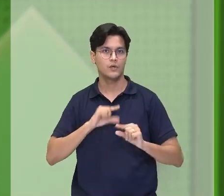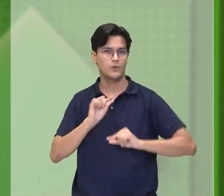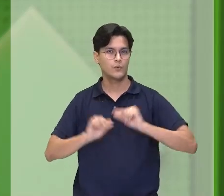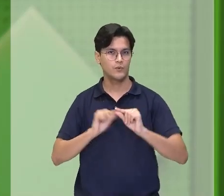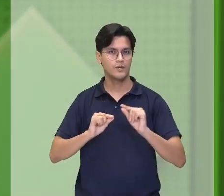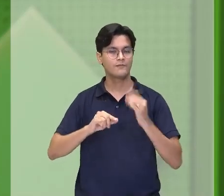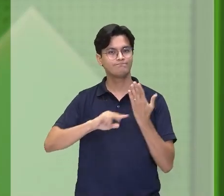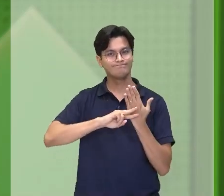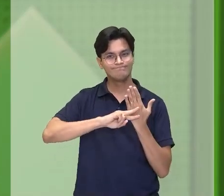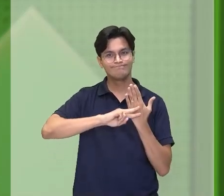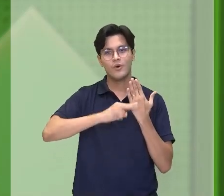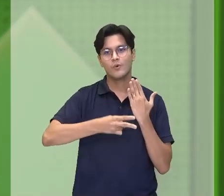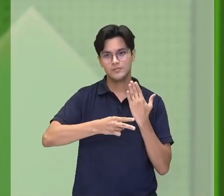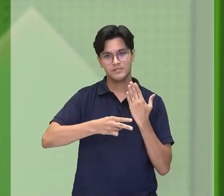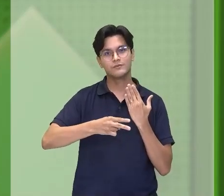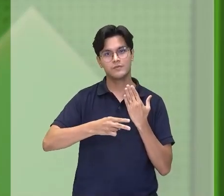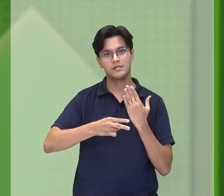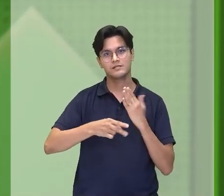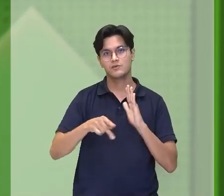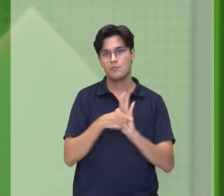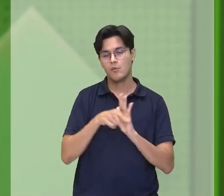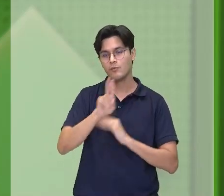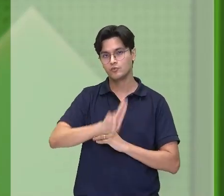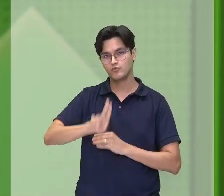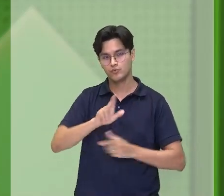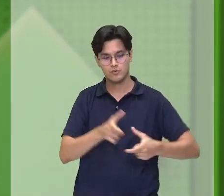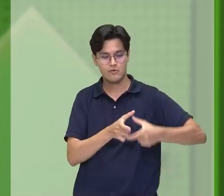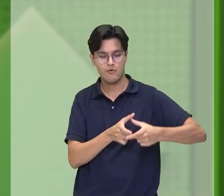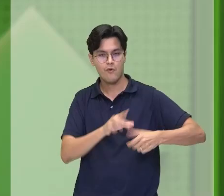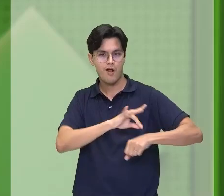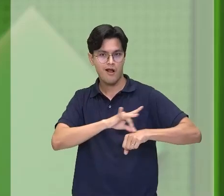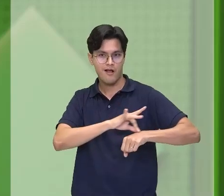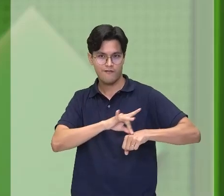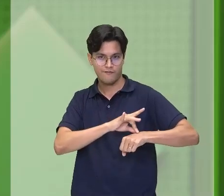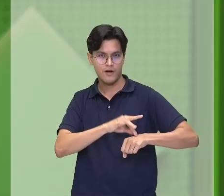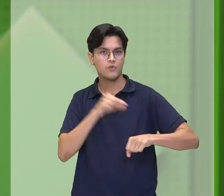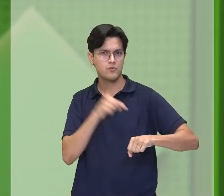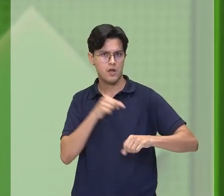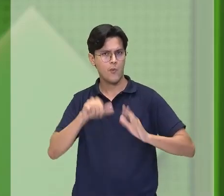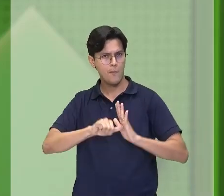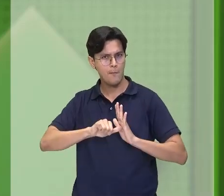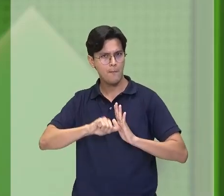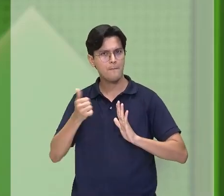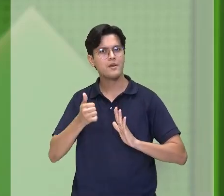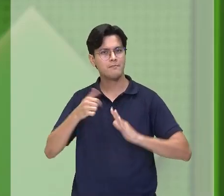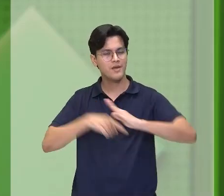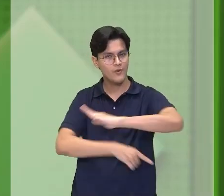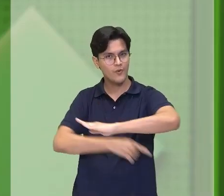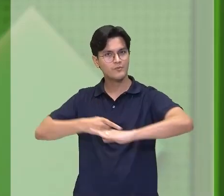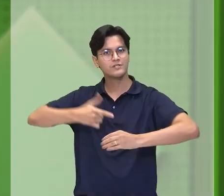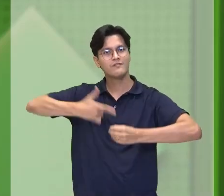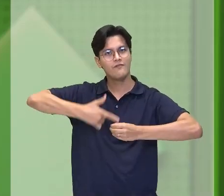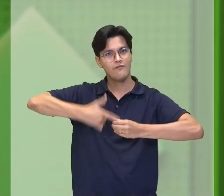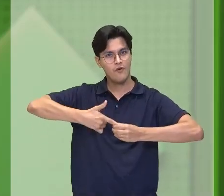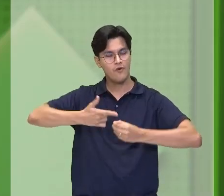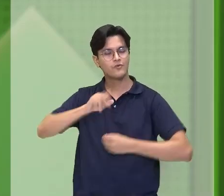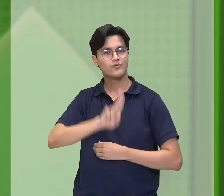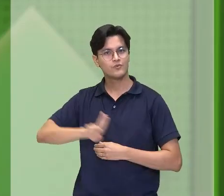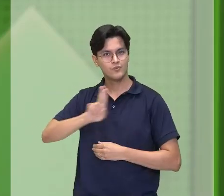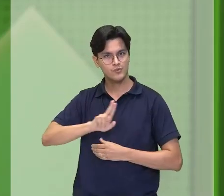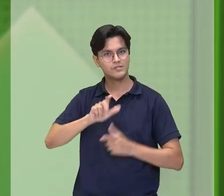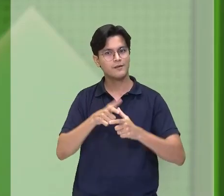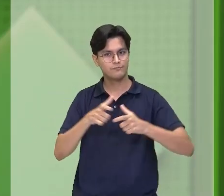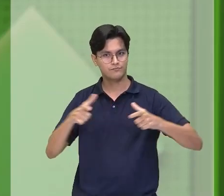o primeiro combustível fóssil a ser utilizado em larga escala. Não só o